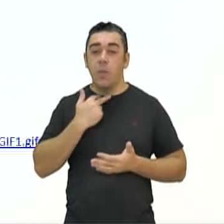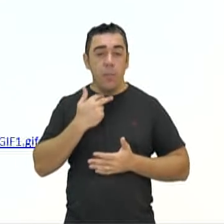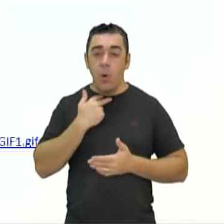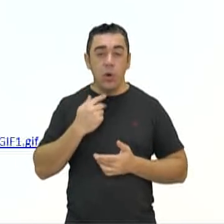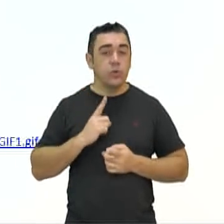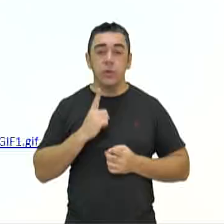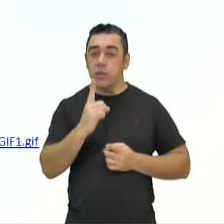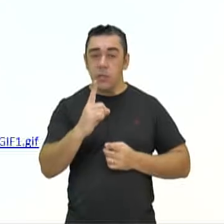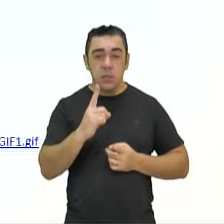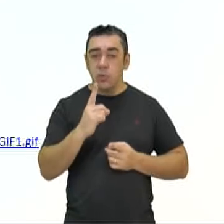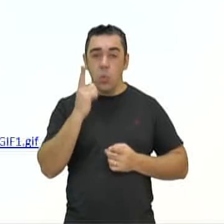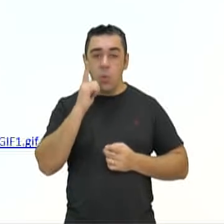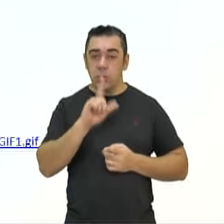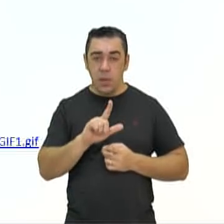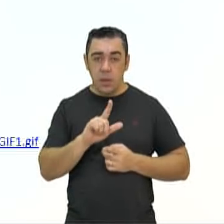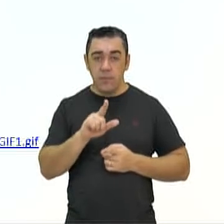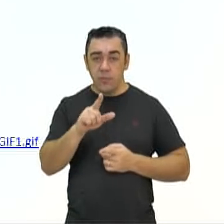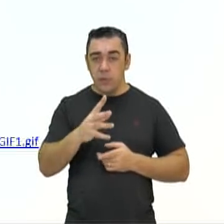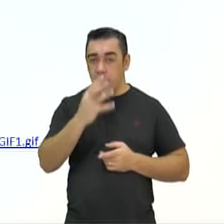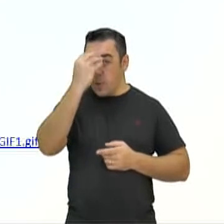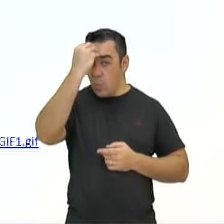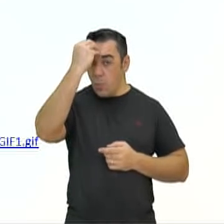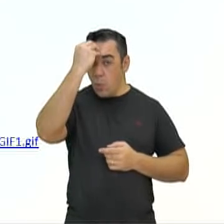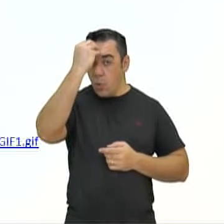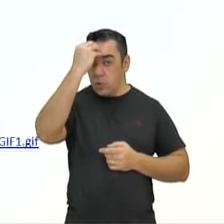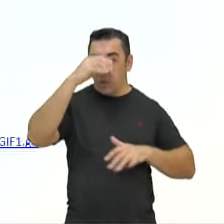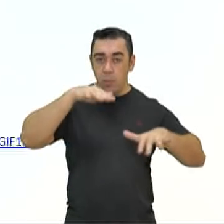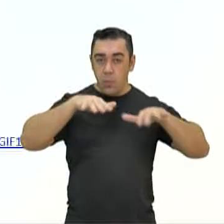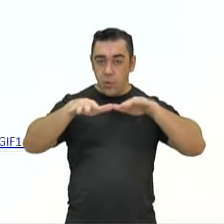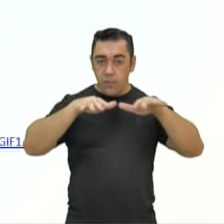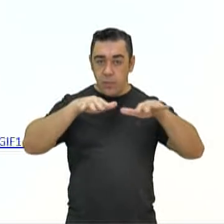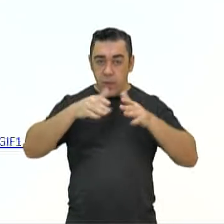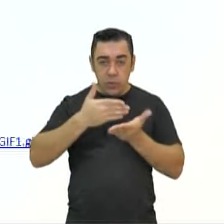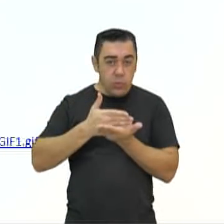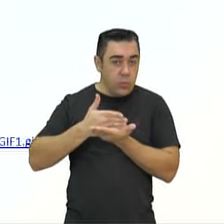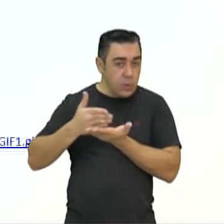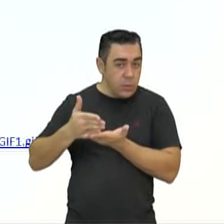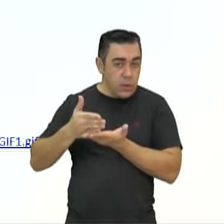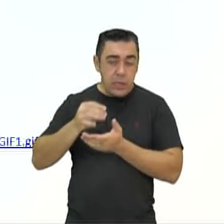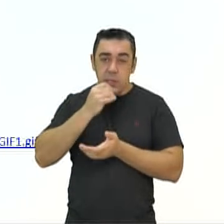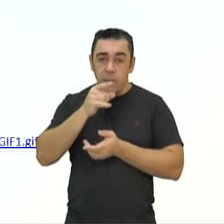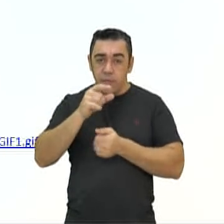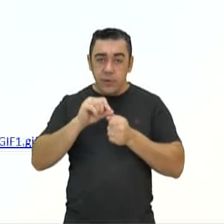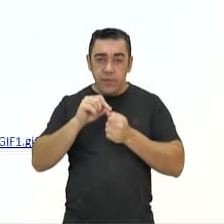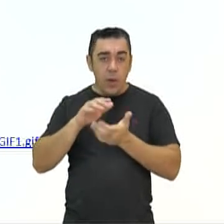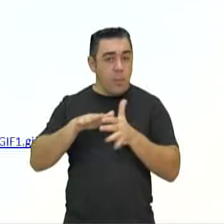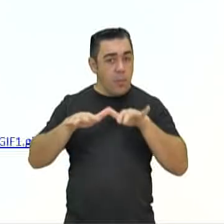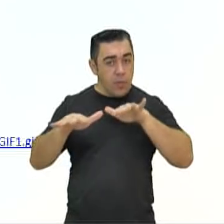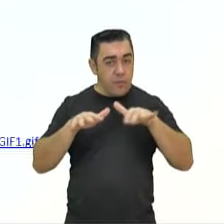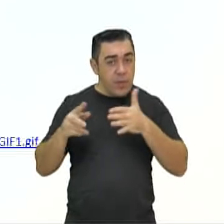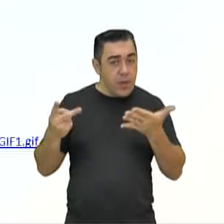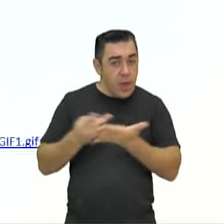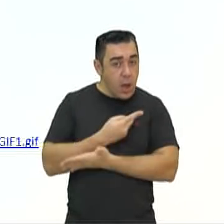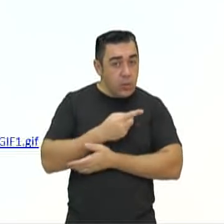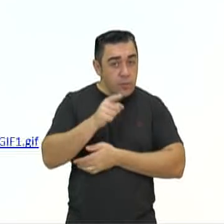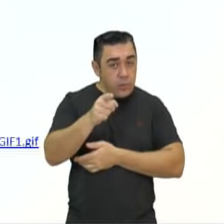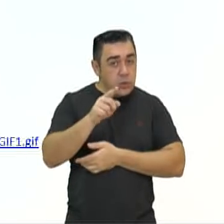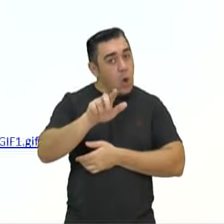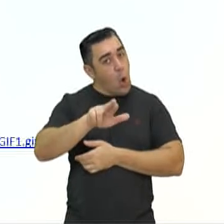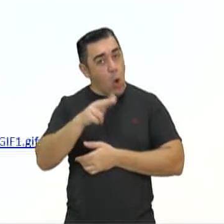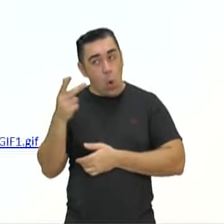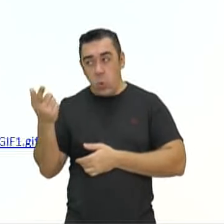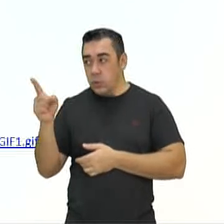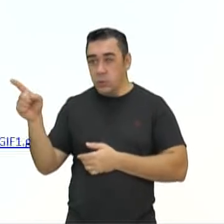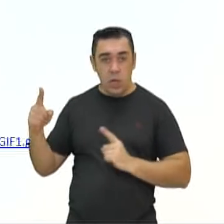ir ou não vão conseguir. Então, se você gravou ali o movimento inicial e fez o movimento errado, ou o teu adversário vai entender, não,